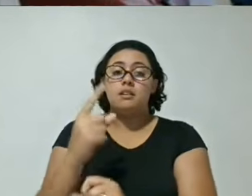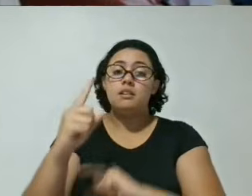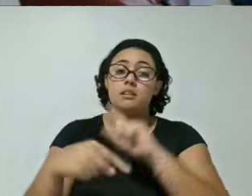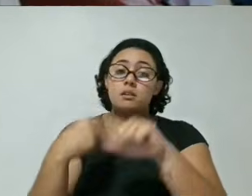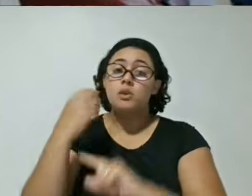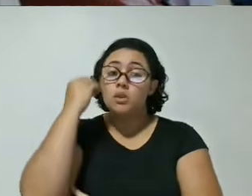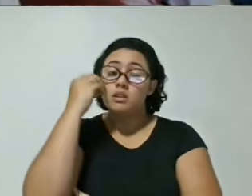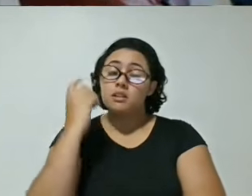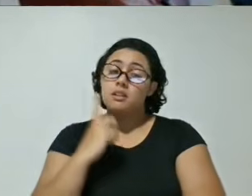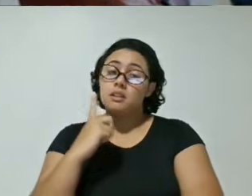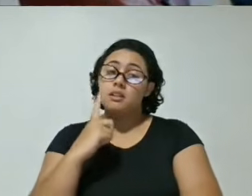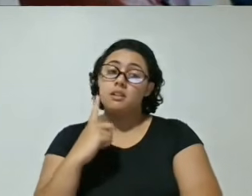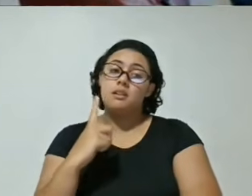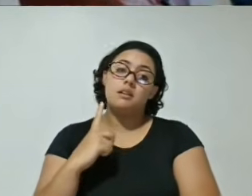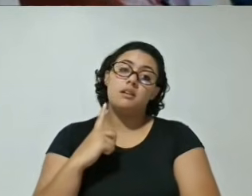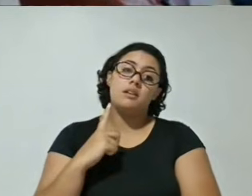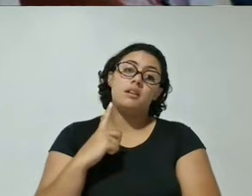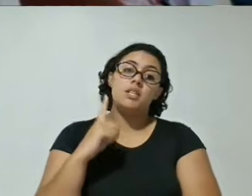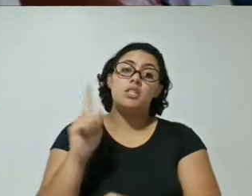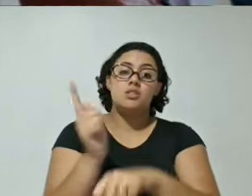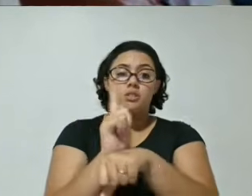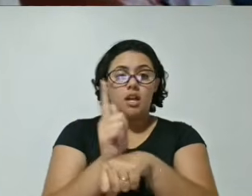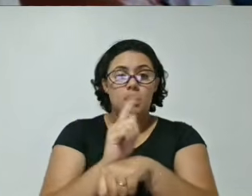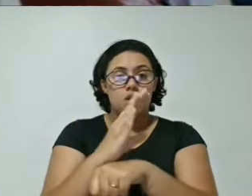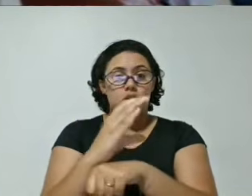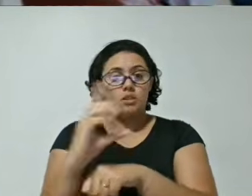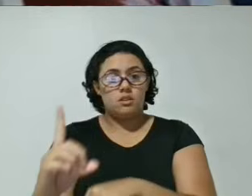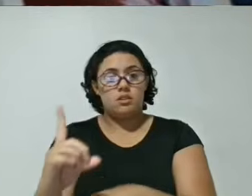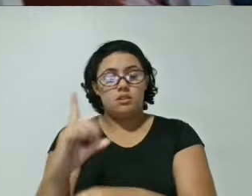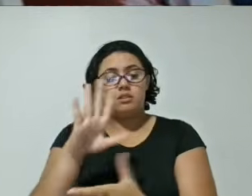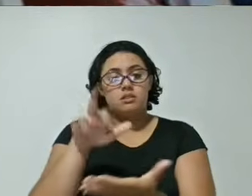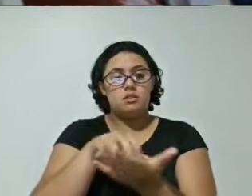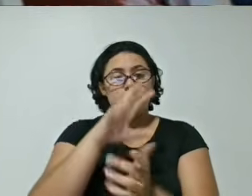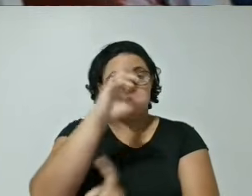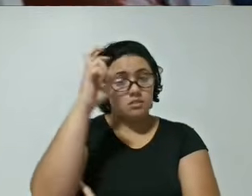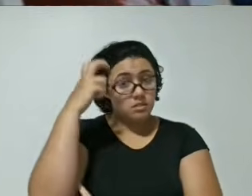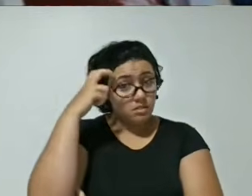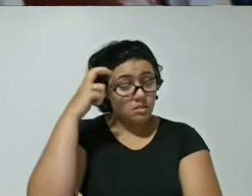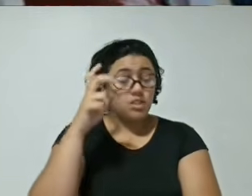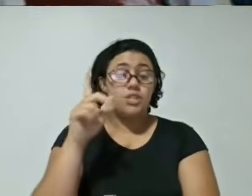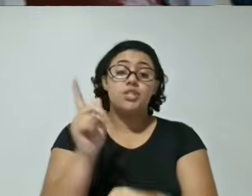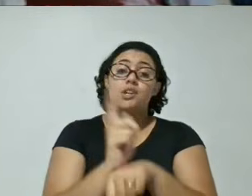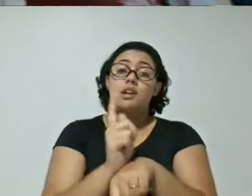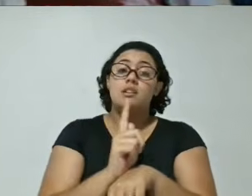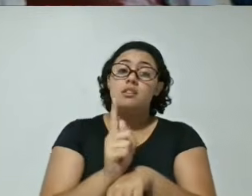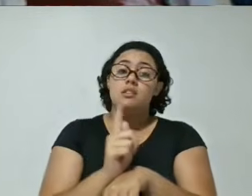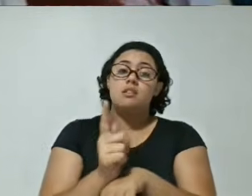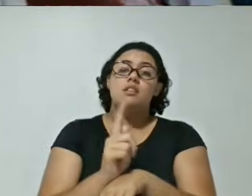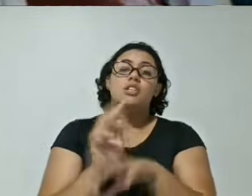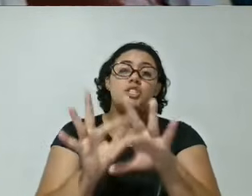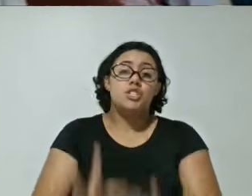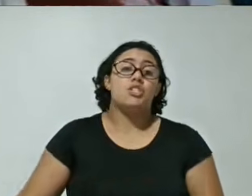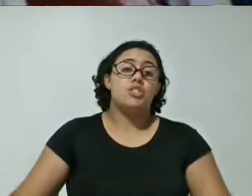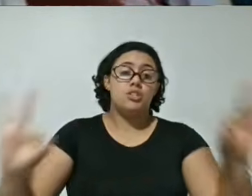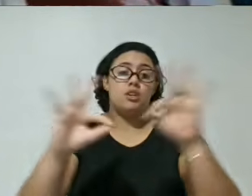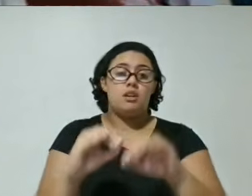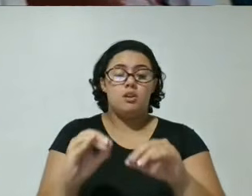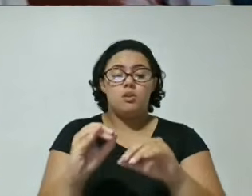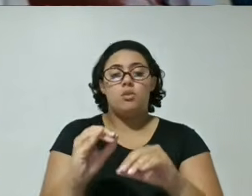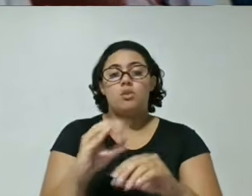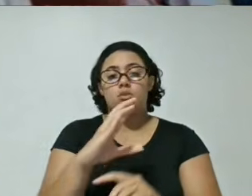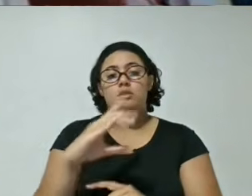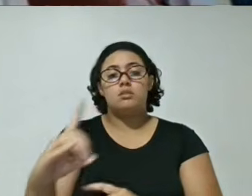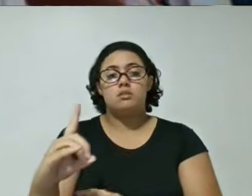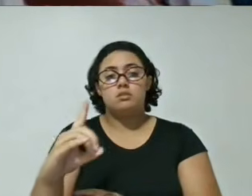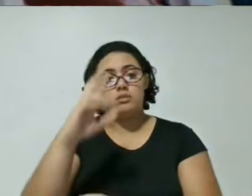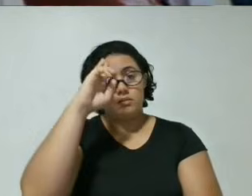experiência na gerência de coordenação dos centros culturais, que é a gerência geral, que coordena os 17 equipamentos da rede,